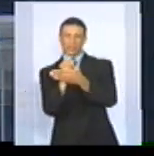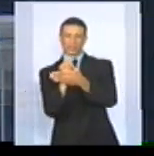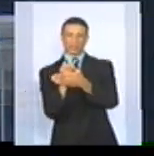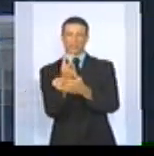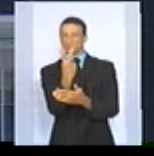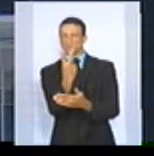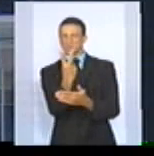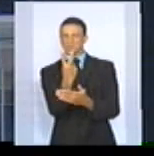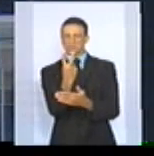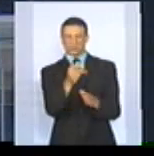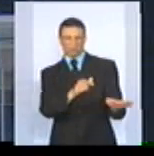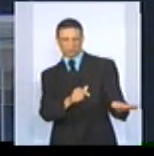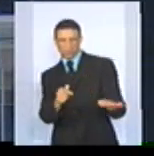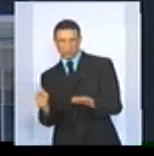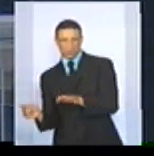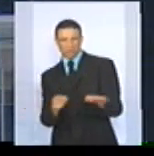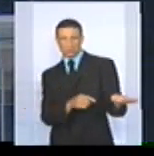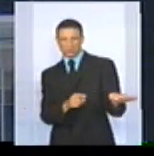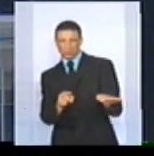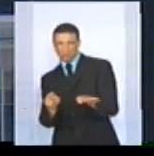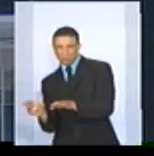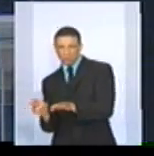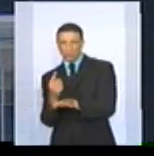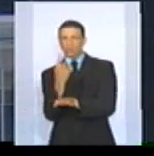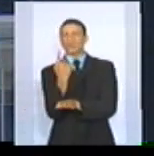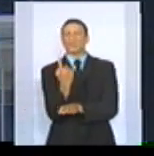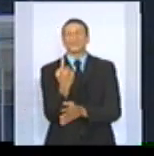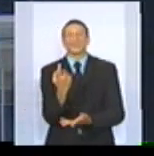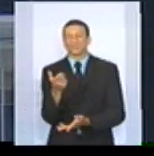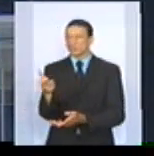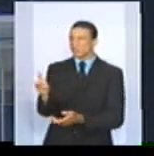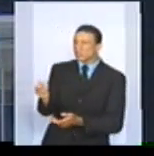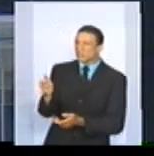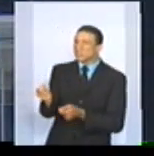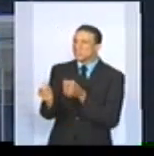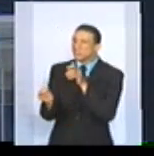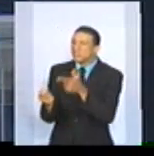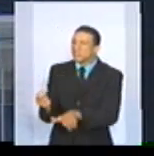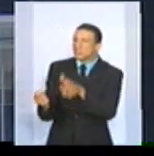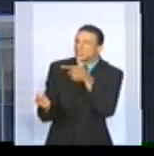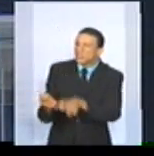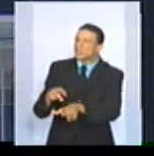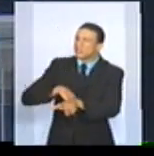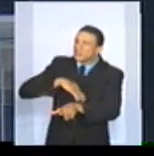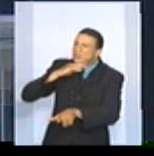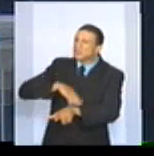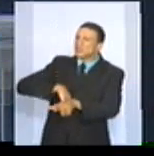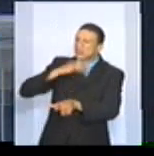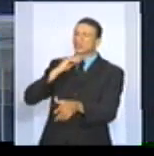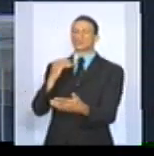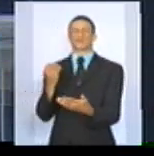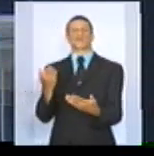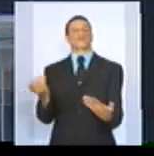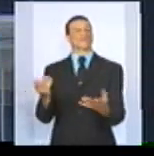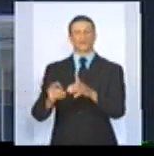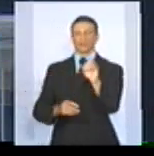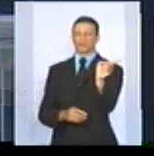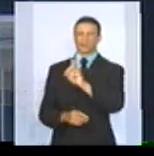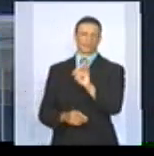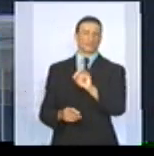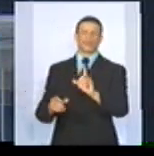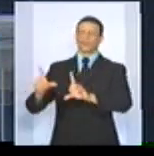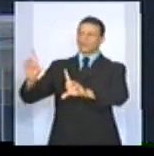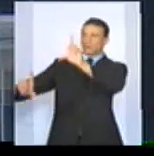semana não impede em nada do consumidor em escolher uma outra centena de programas no mesmo horário, em